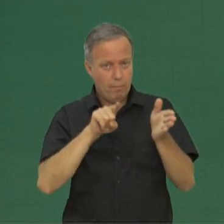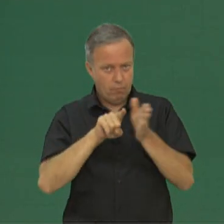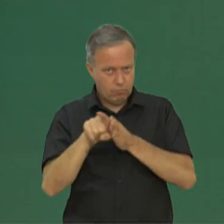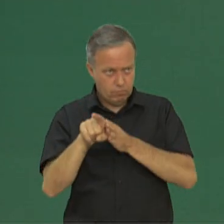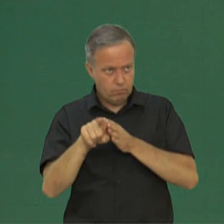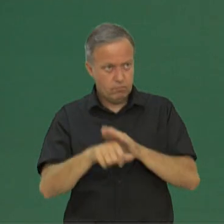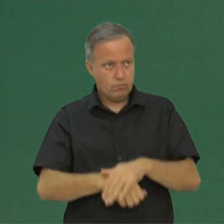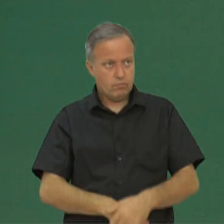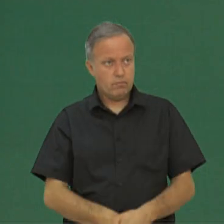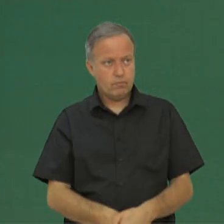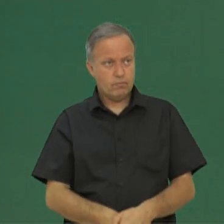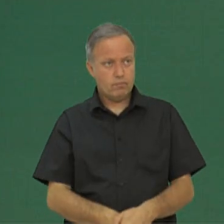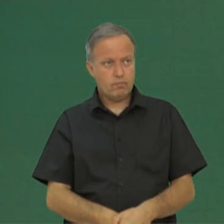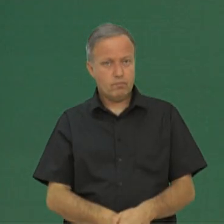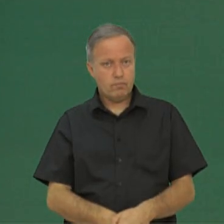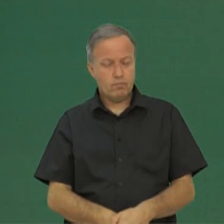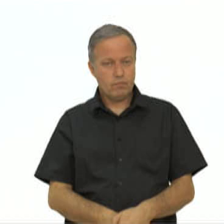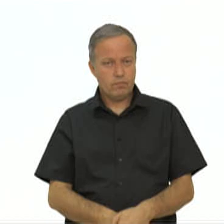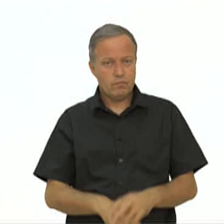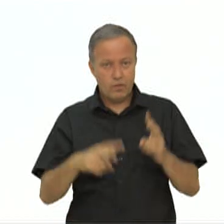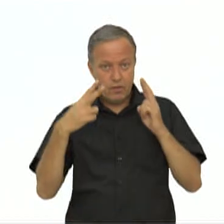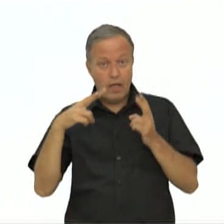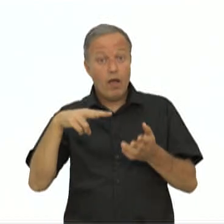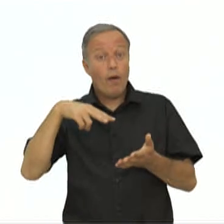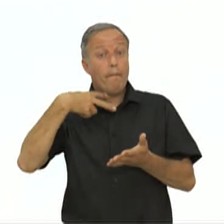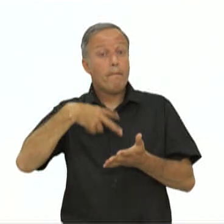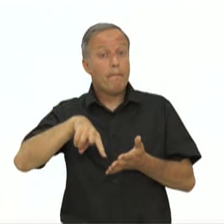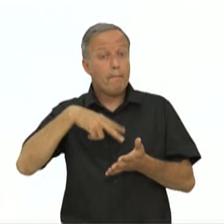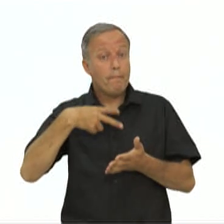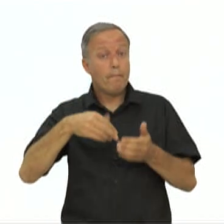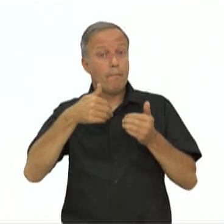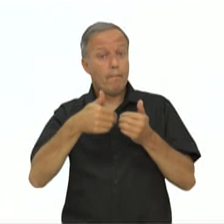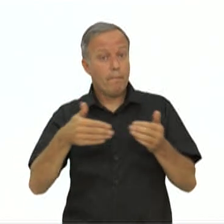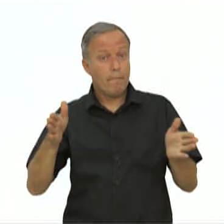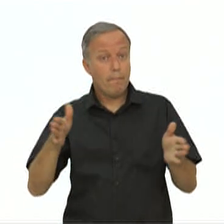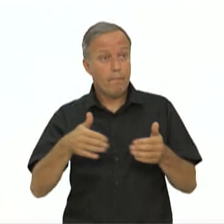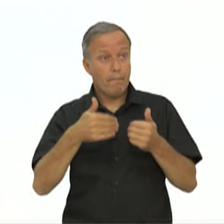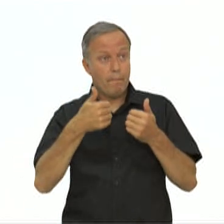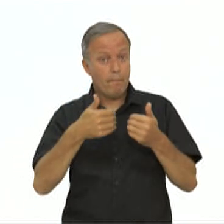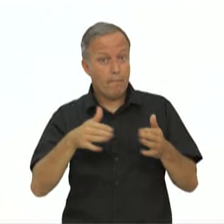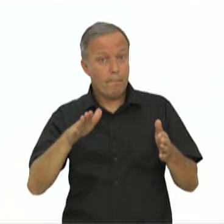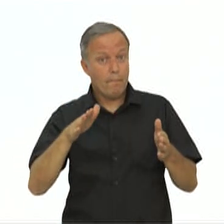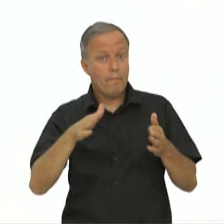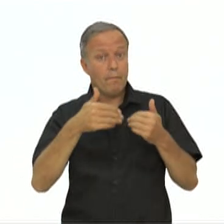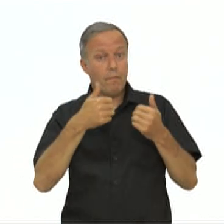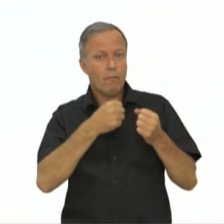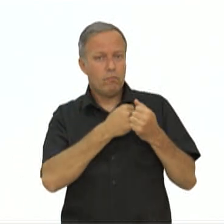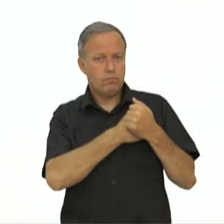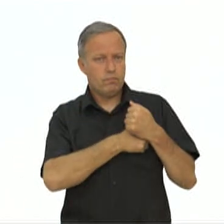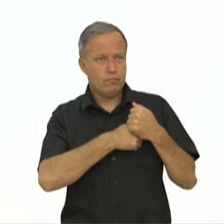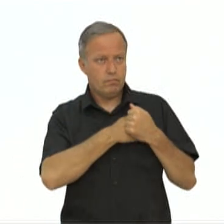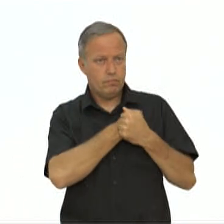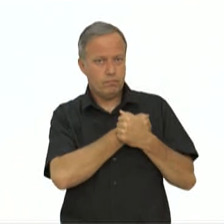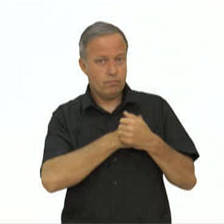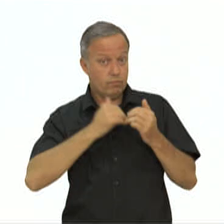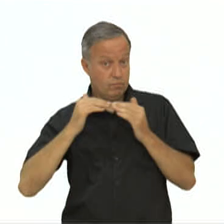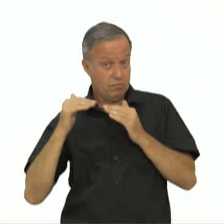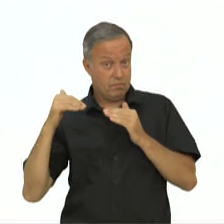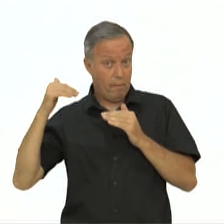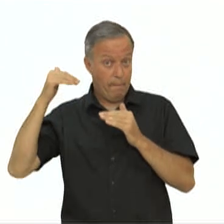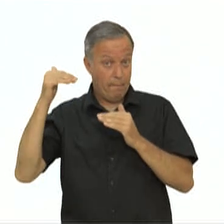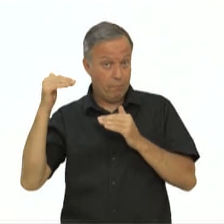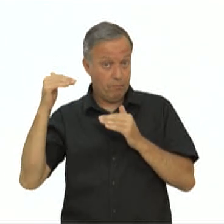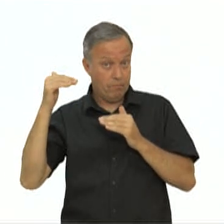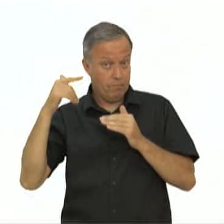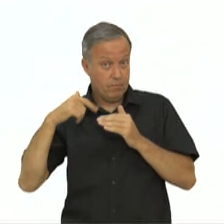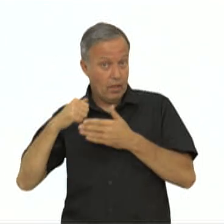para vocês. Vamos lá? Vou ler com vocês. A bailarina, no período do balé romântico, se tornou suprema. Trouxe